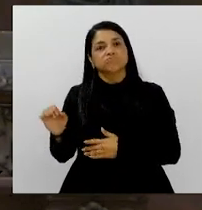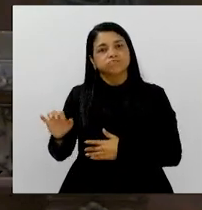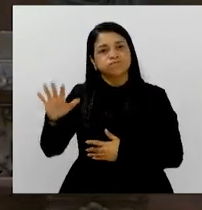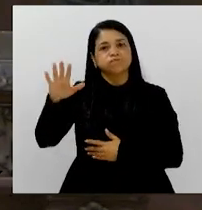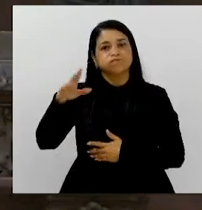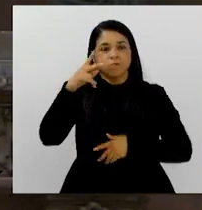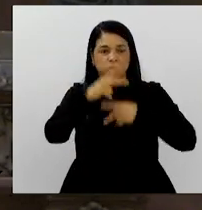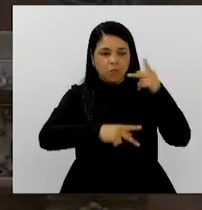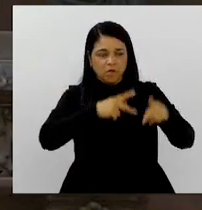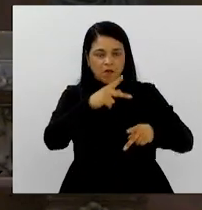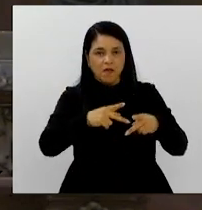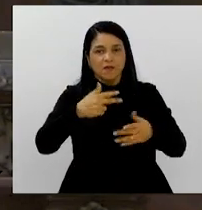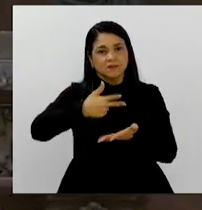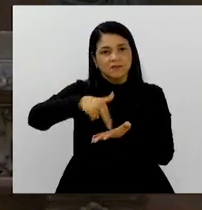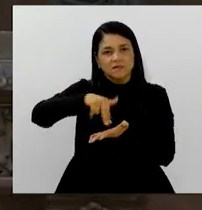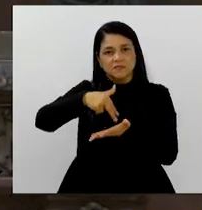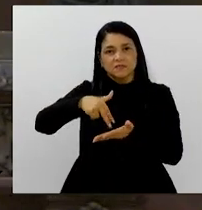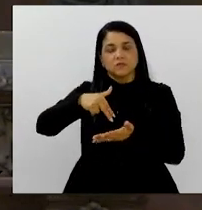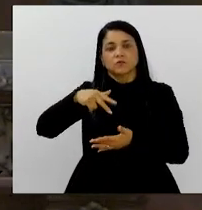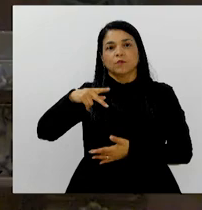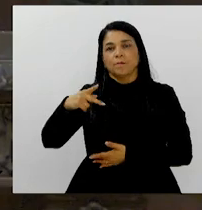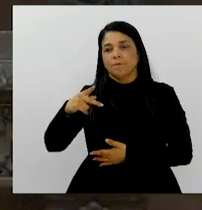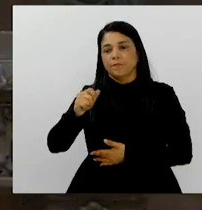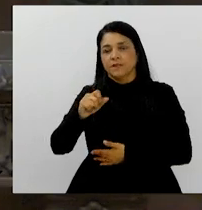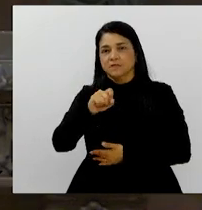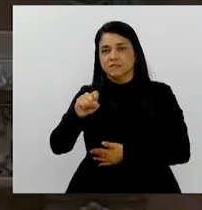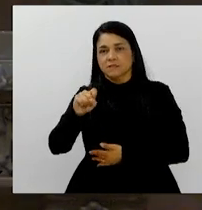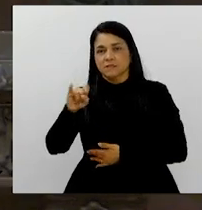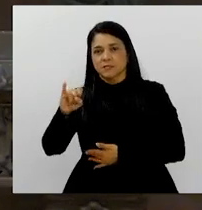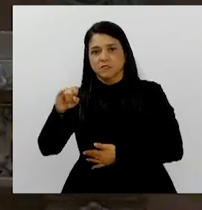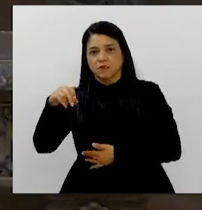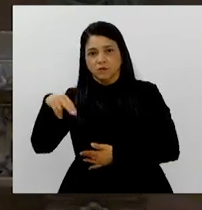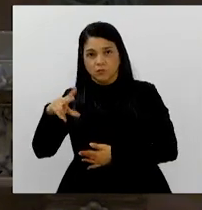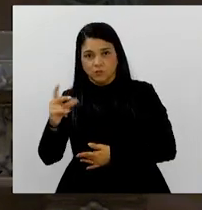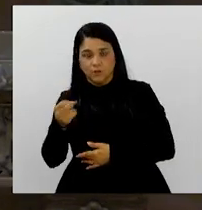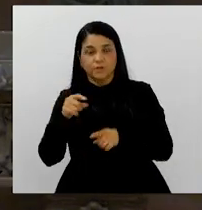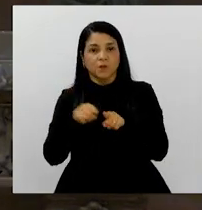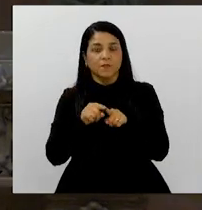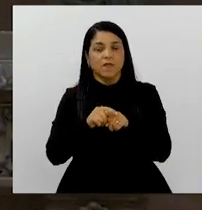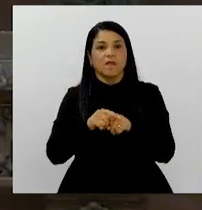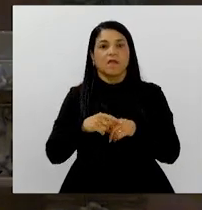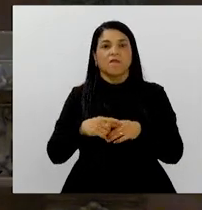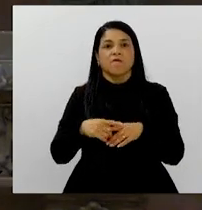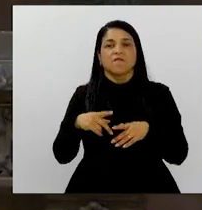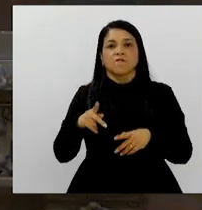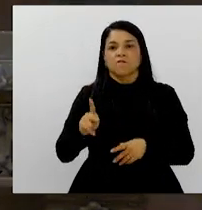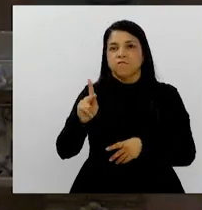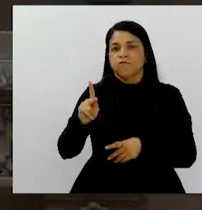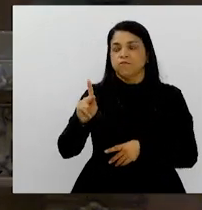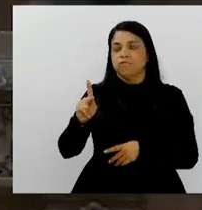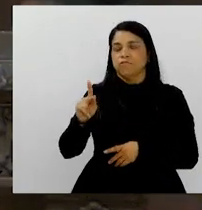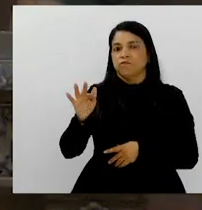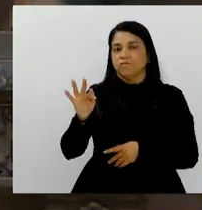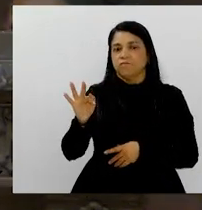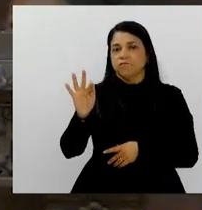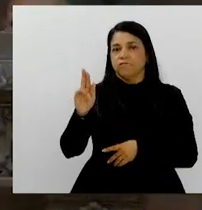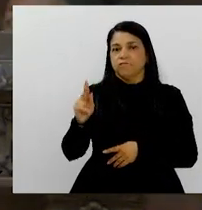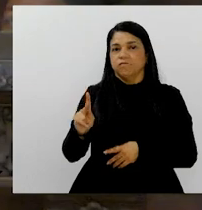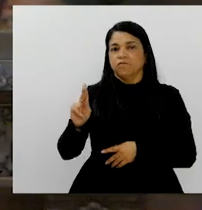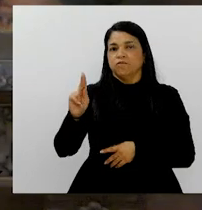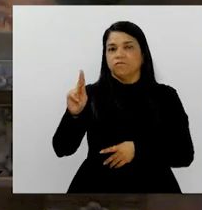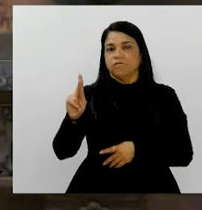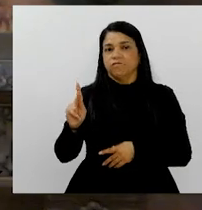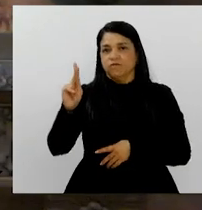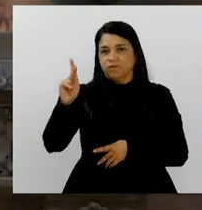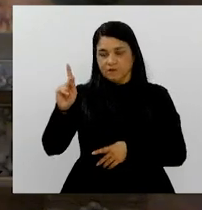a dança do passinho, como o funk das antigas, que nós já transformamos em lei aqui na Assembleia Legislativa